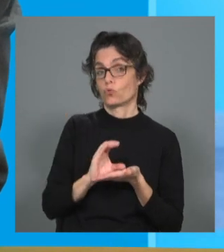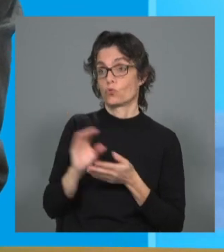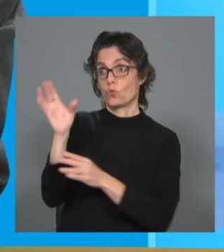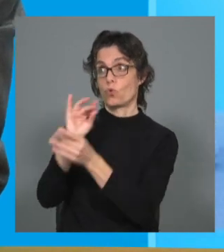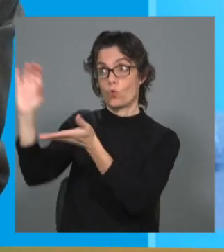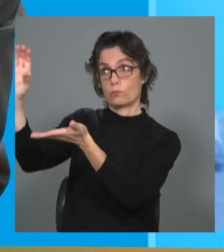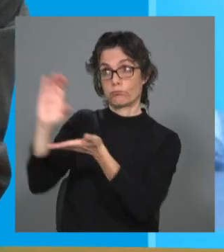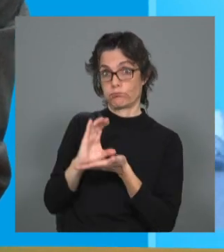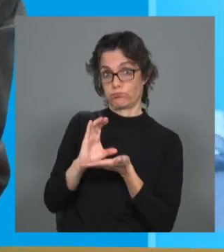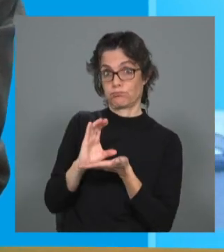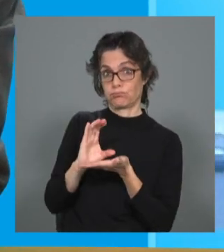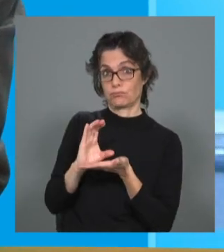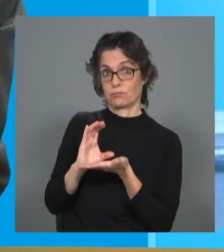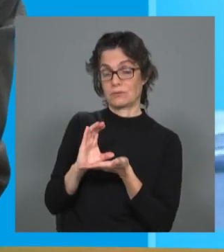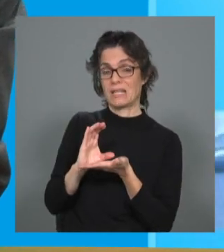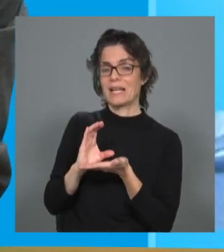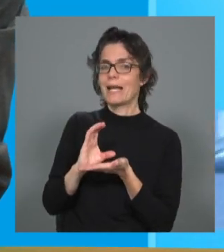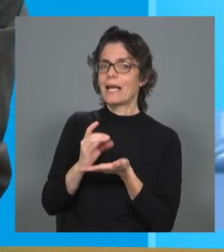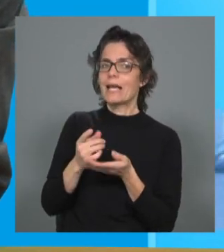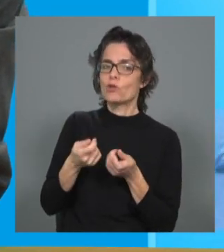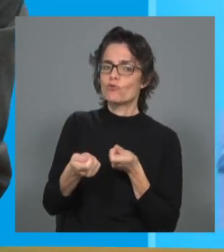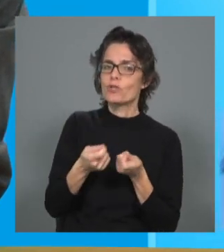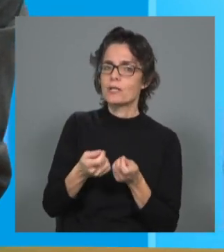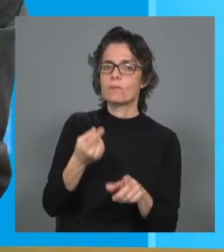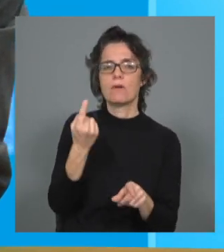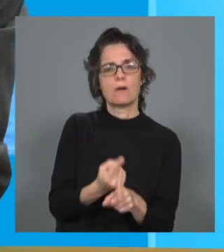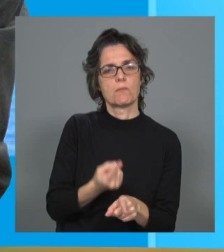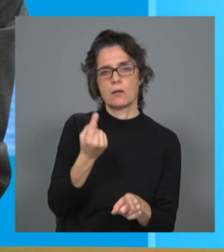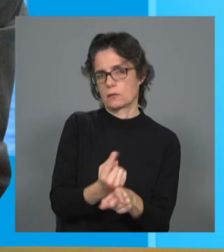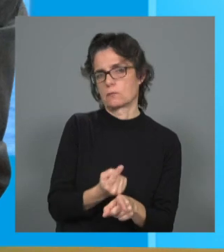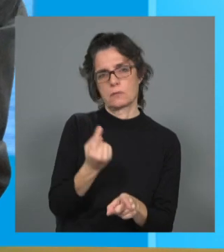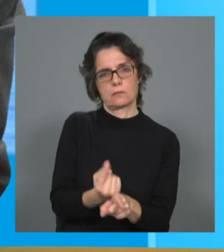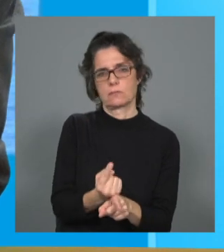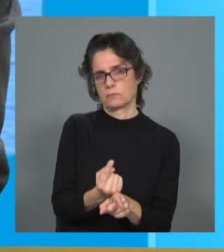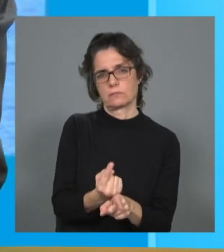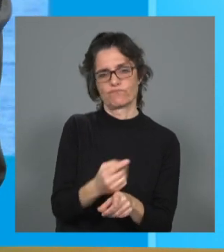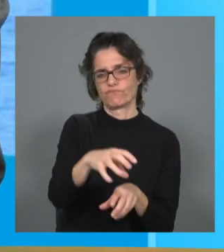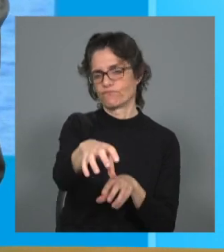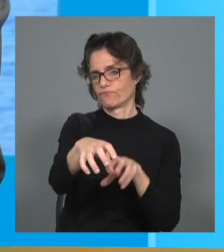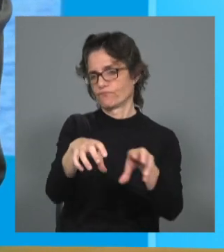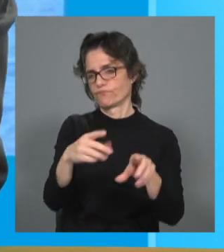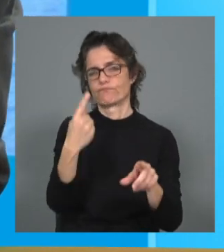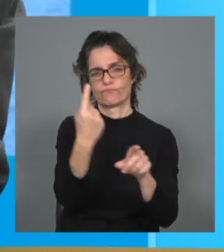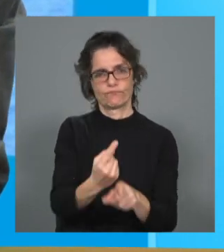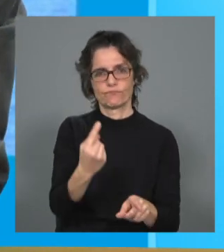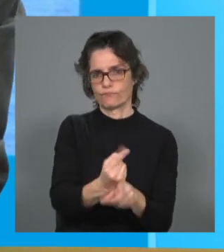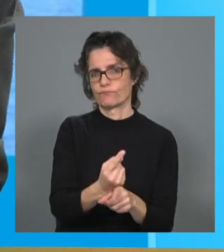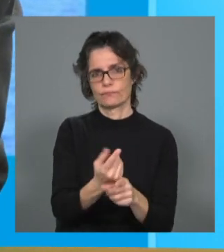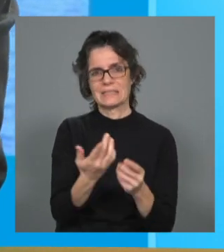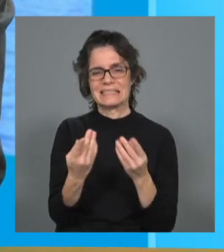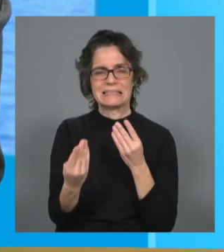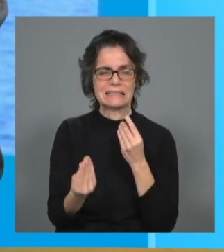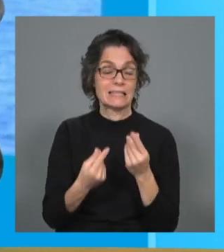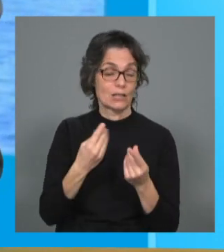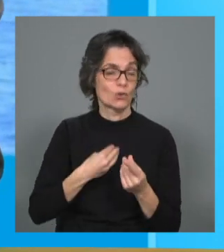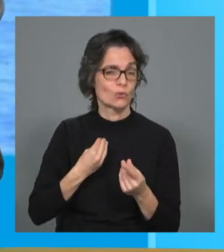são gastos desde há quase 4 décadas. E que na ânsia de deixar obra, não necessariamente obra pública naquele sentido, mas na